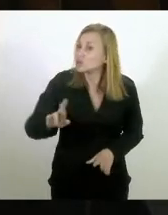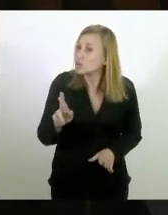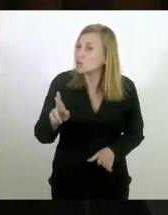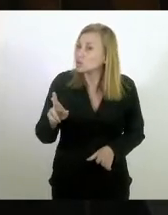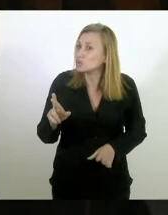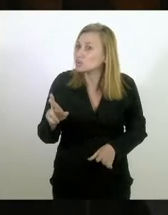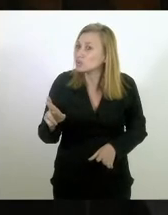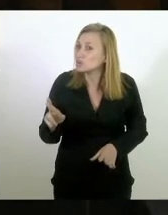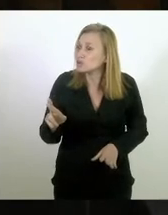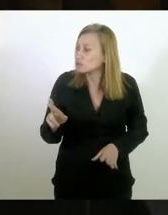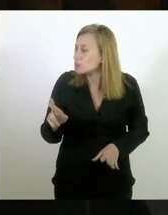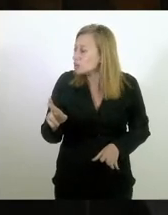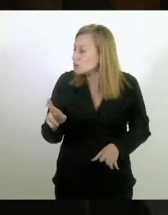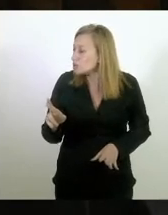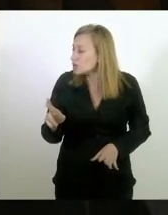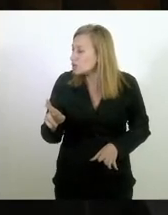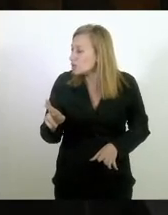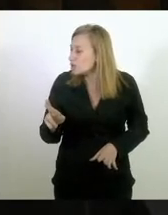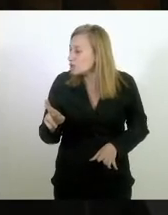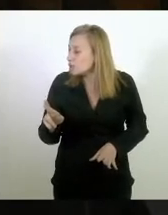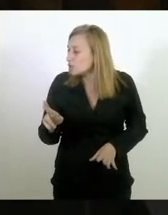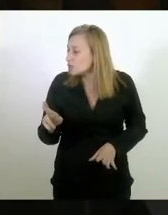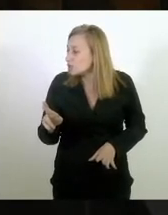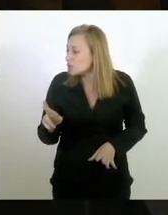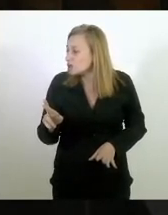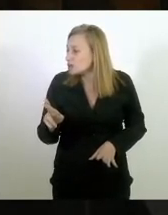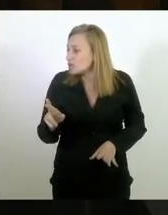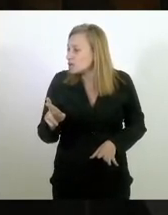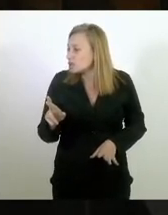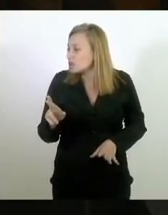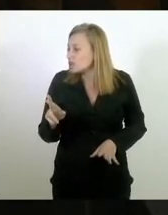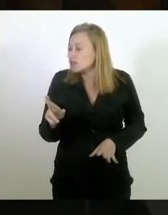que ele é disfarçado